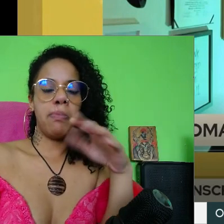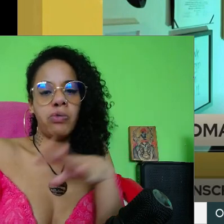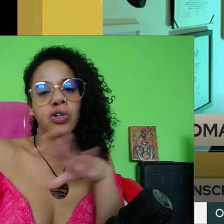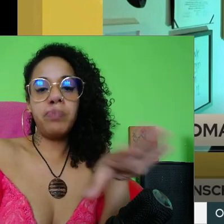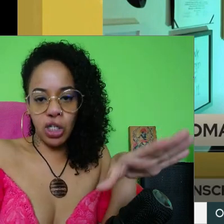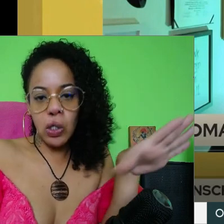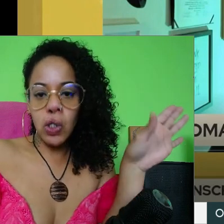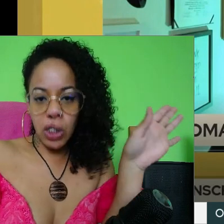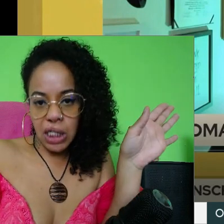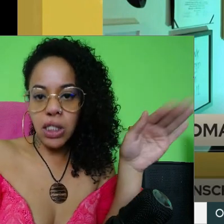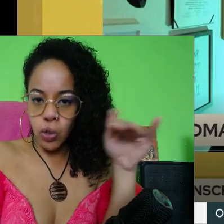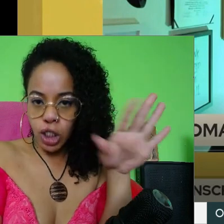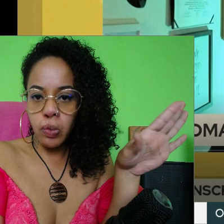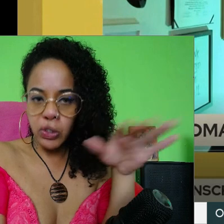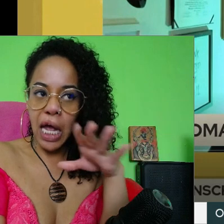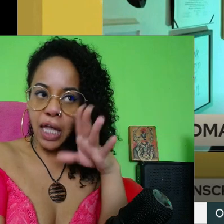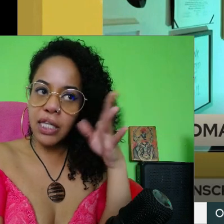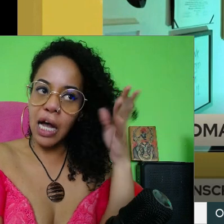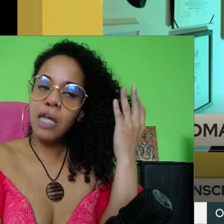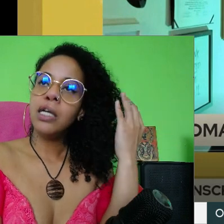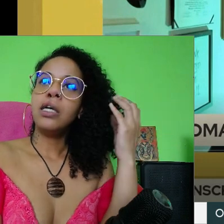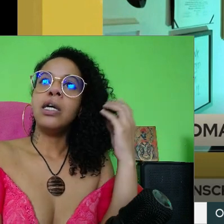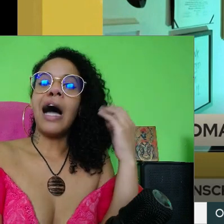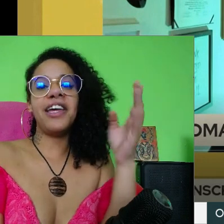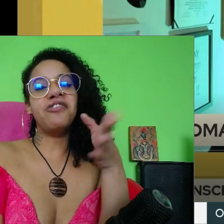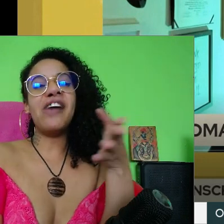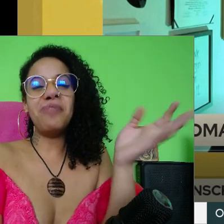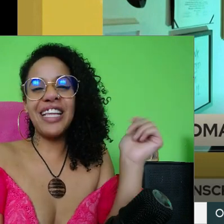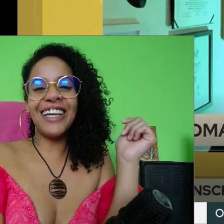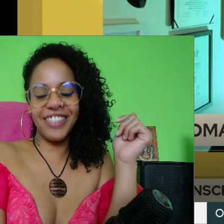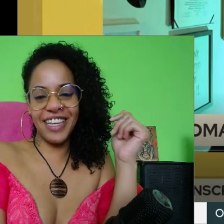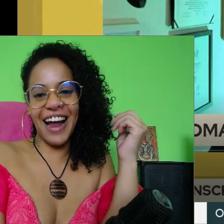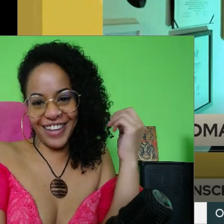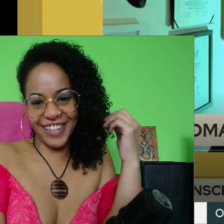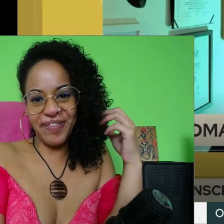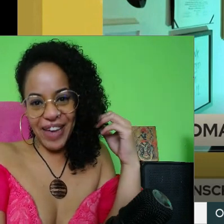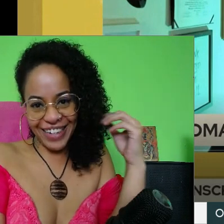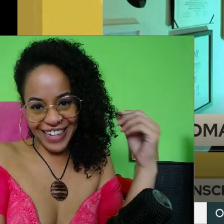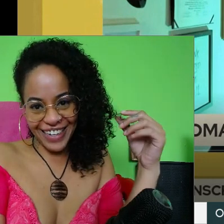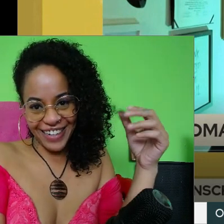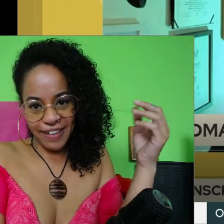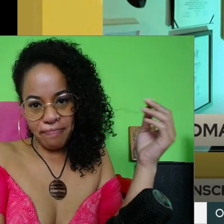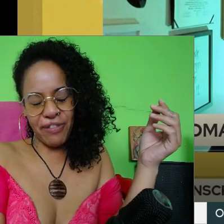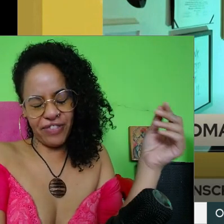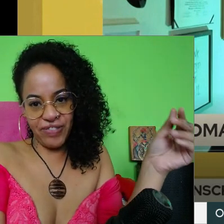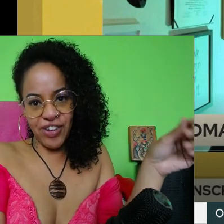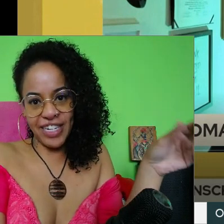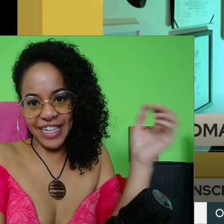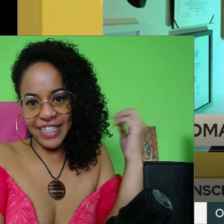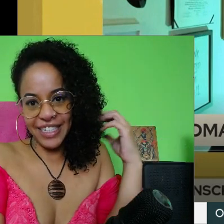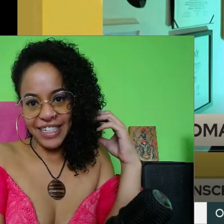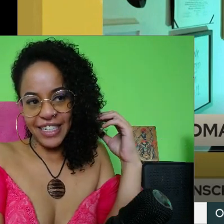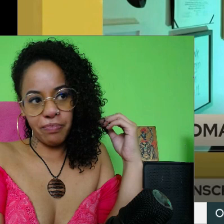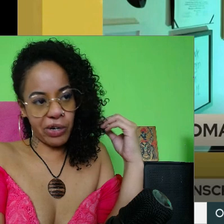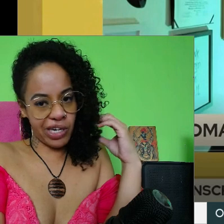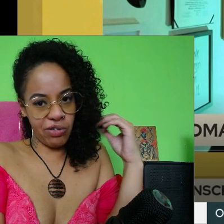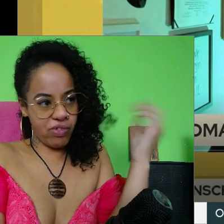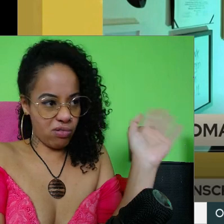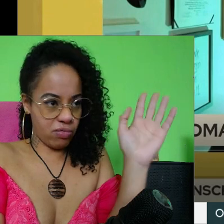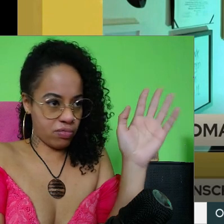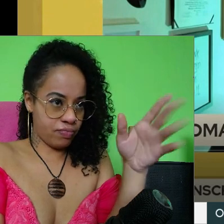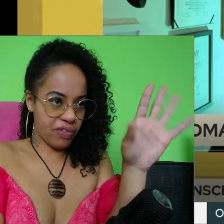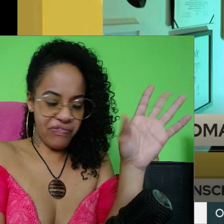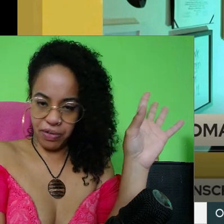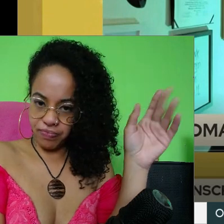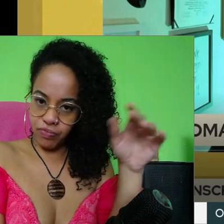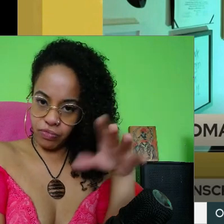bom tô pedindo autorização se não puder tá aí não vai me dar Strike também né Por favor né porque eu